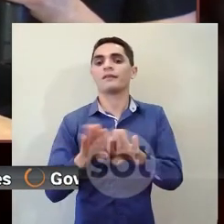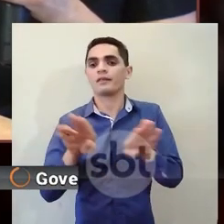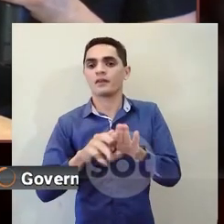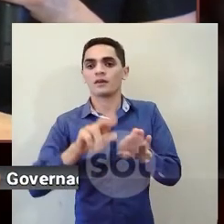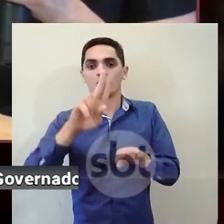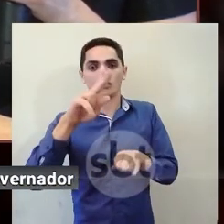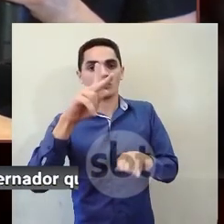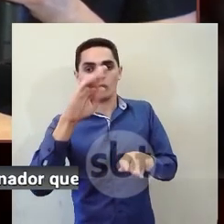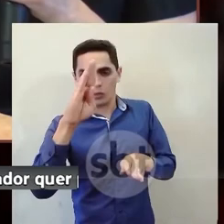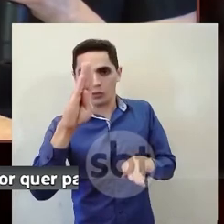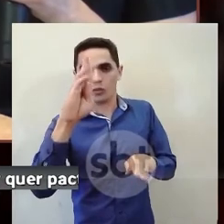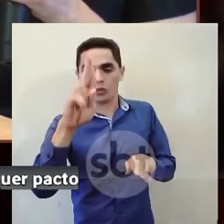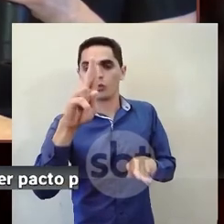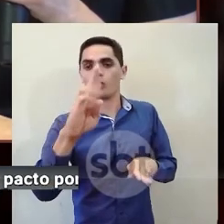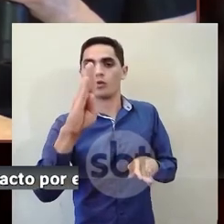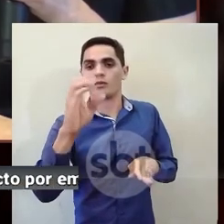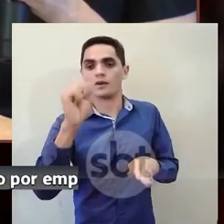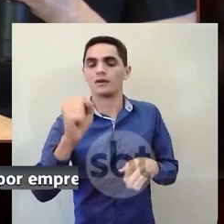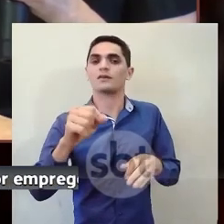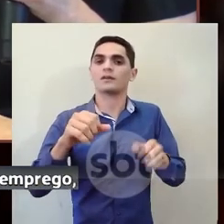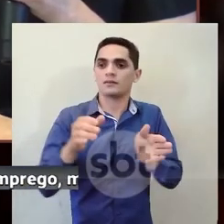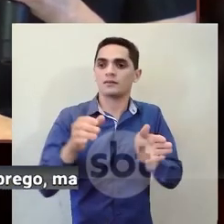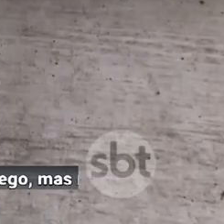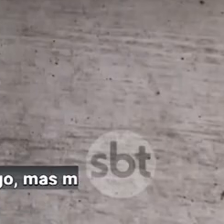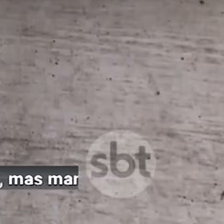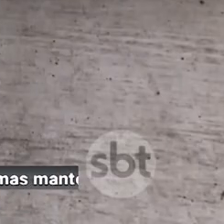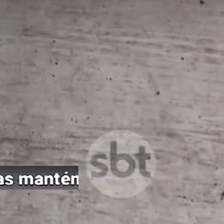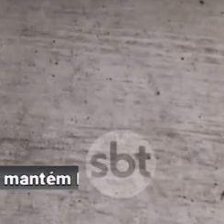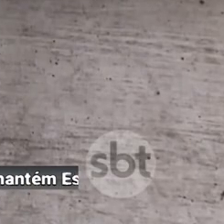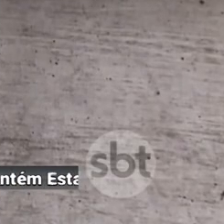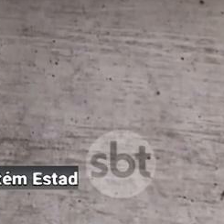horas também, a partir do dia 29 de julho.